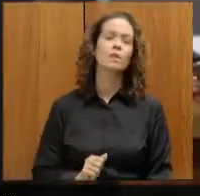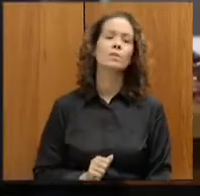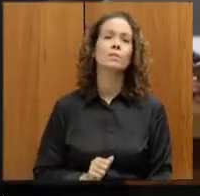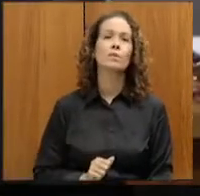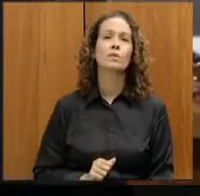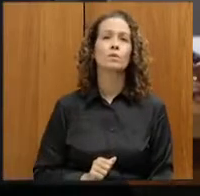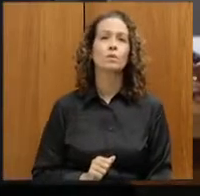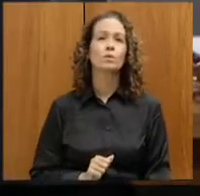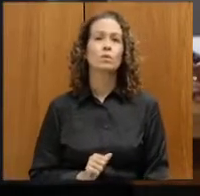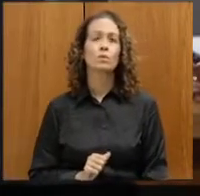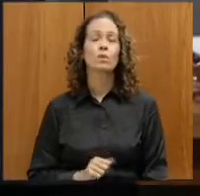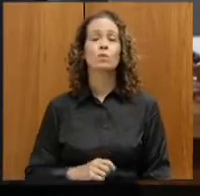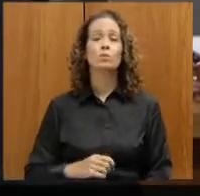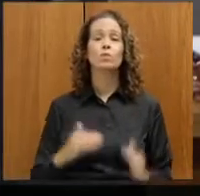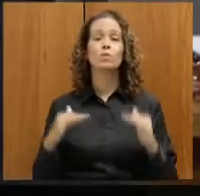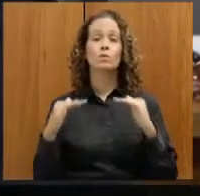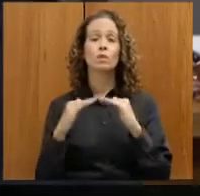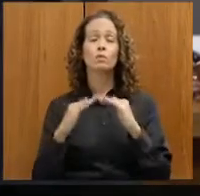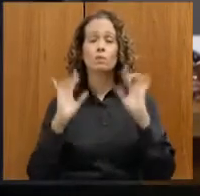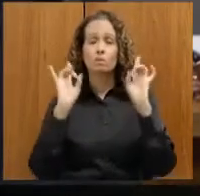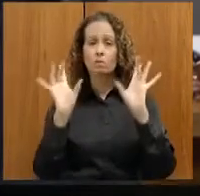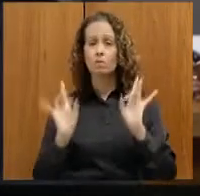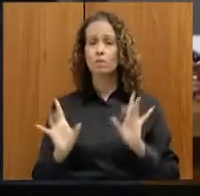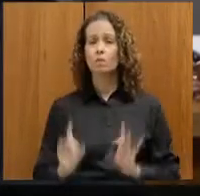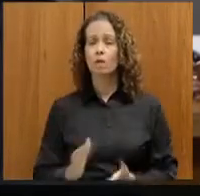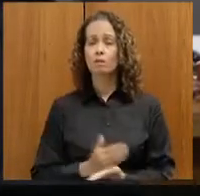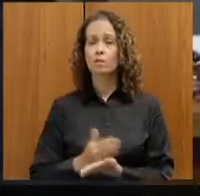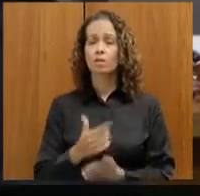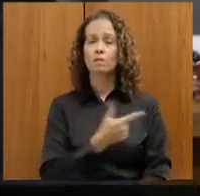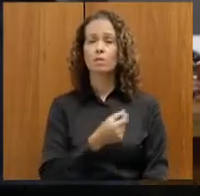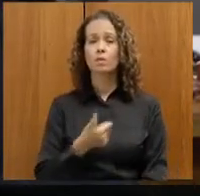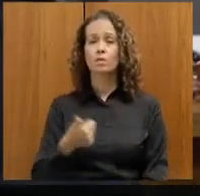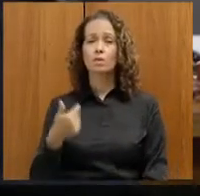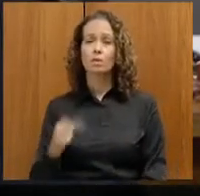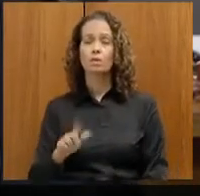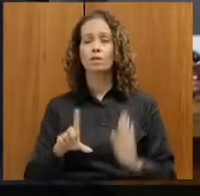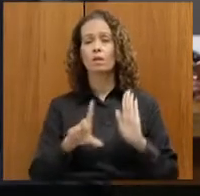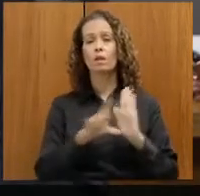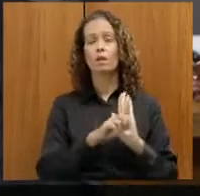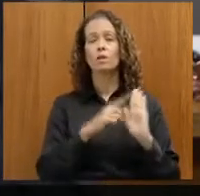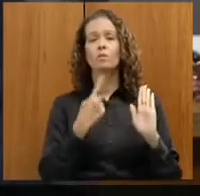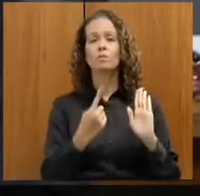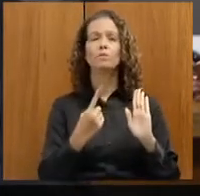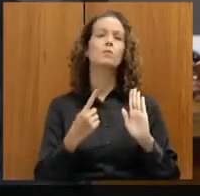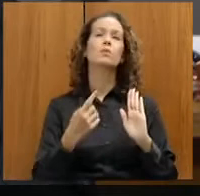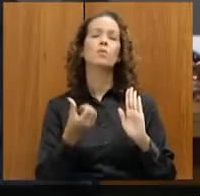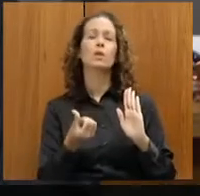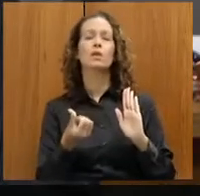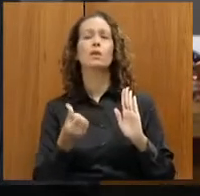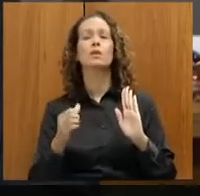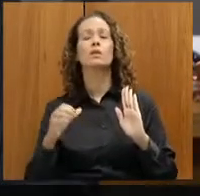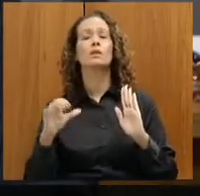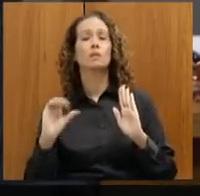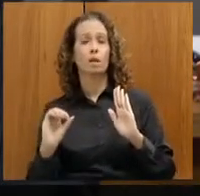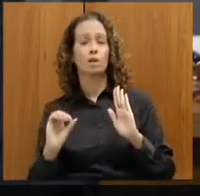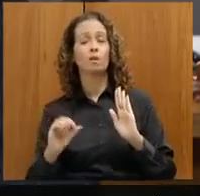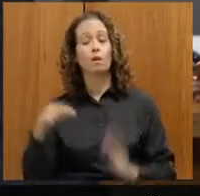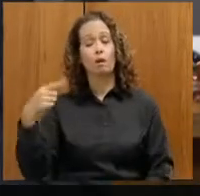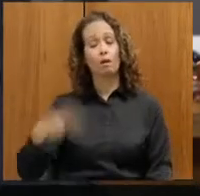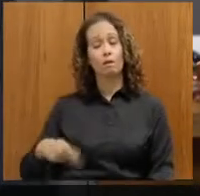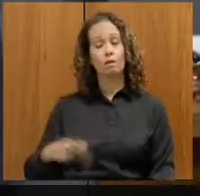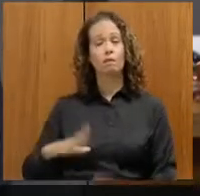especiais estão consignados desde 2017 através da lei complementar 160 consignado inclusive aqui na Assembleia